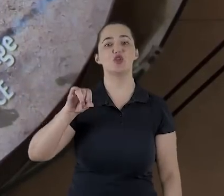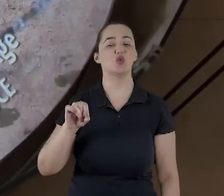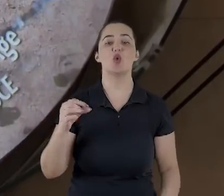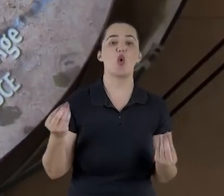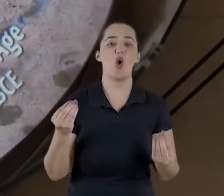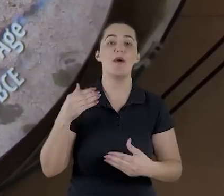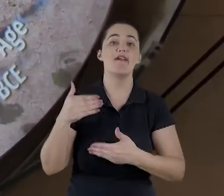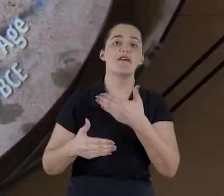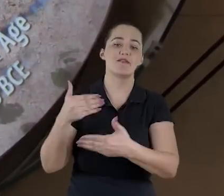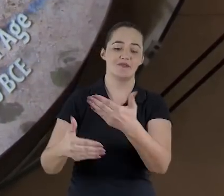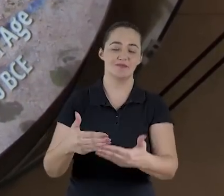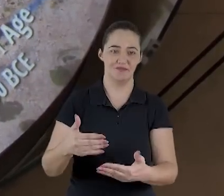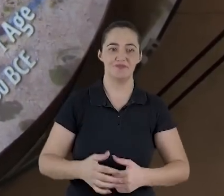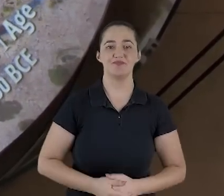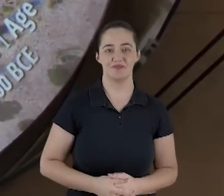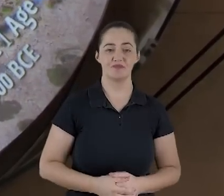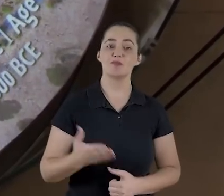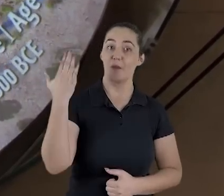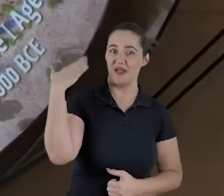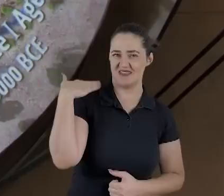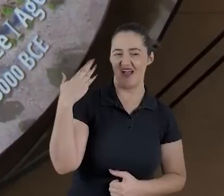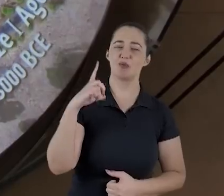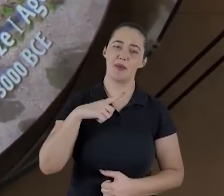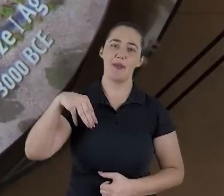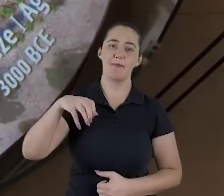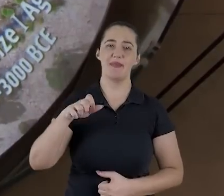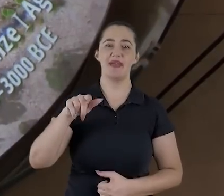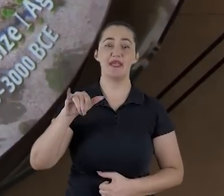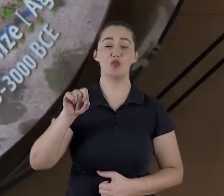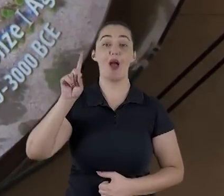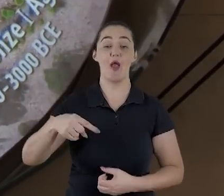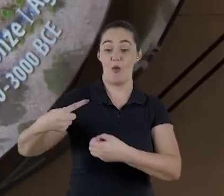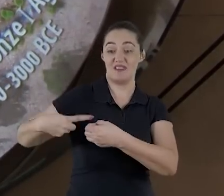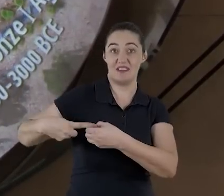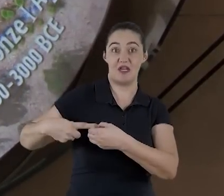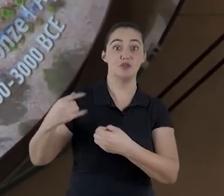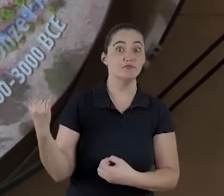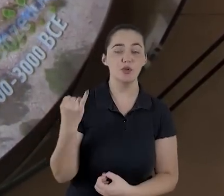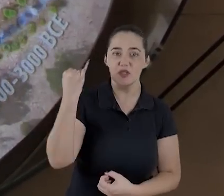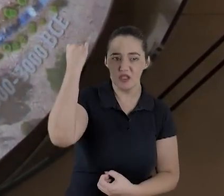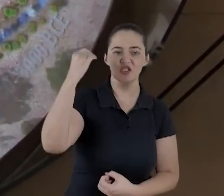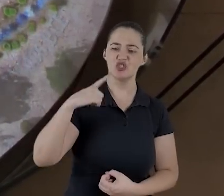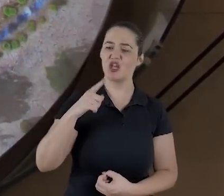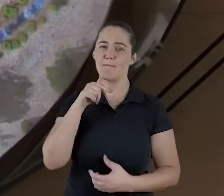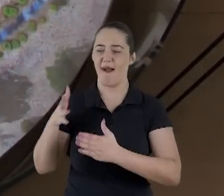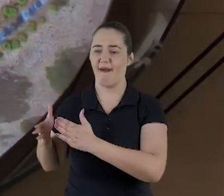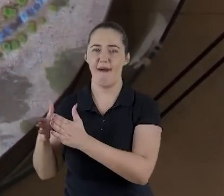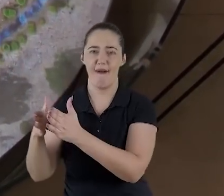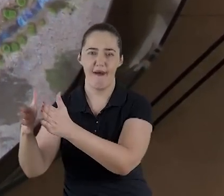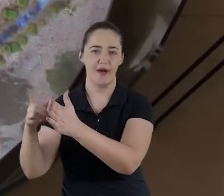essa cidade evoluiu. E você também mencionou antes como Meguido era uma cidade central na Mesopotâmia, havia